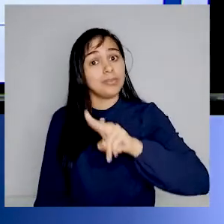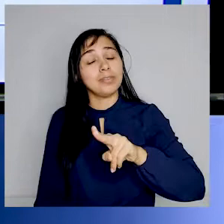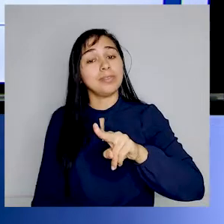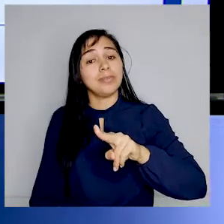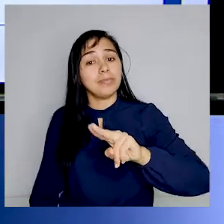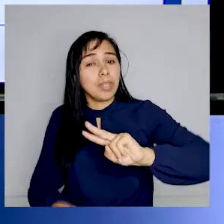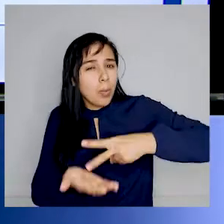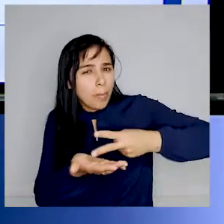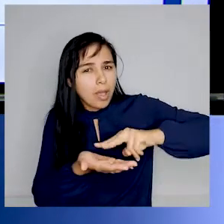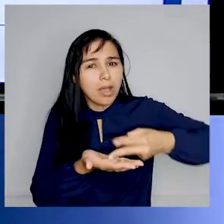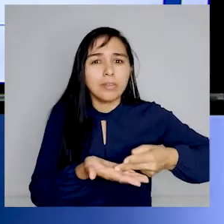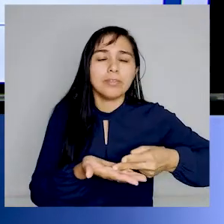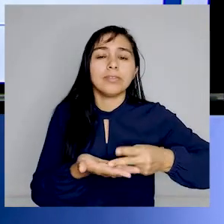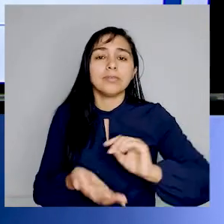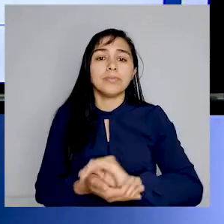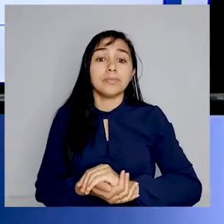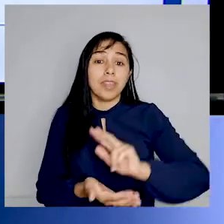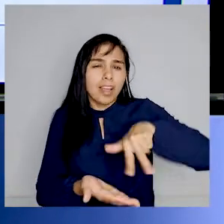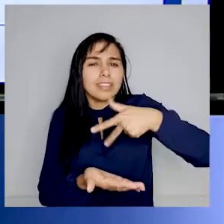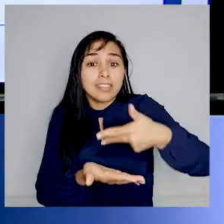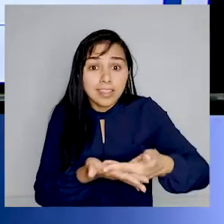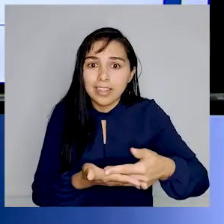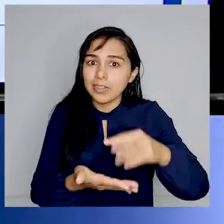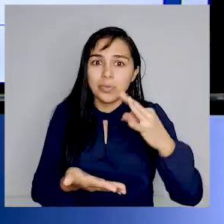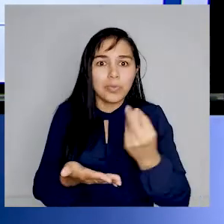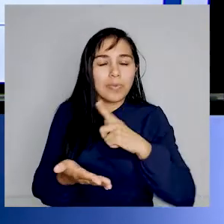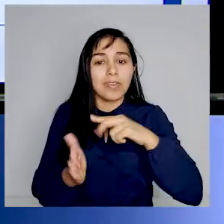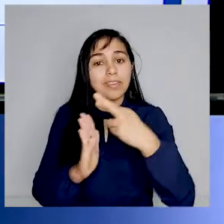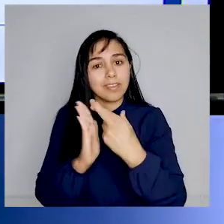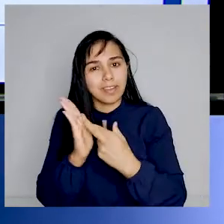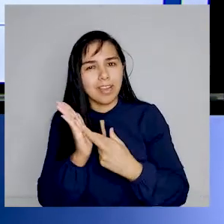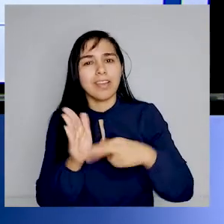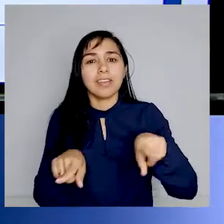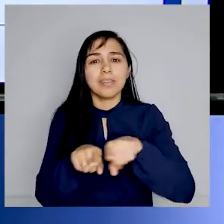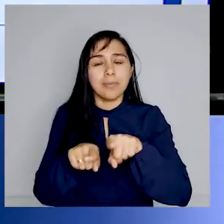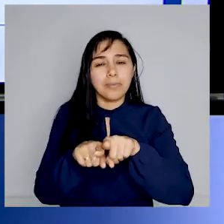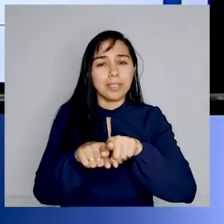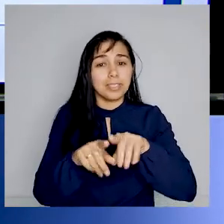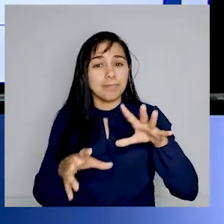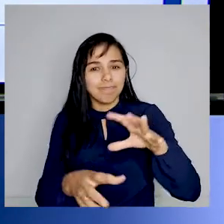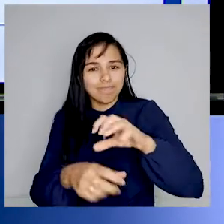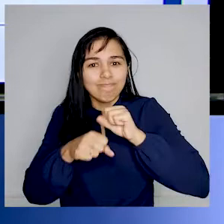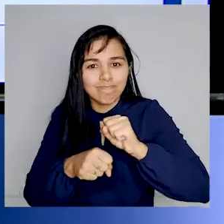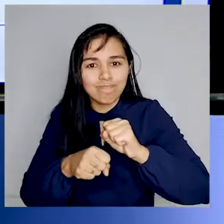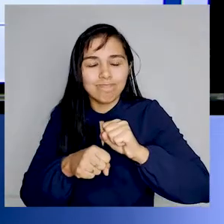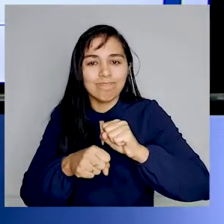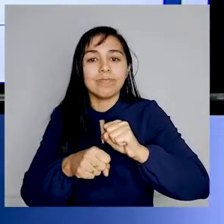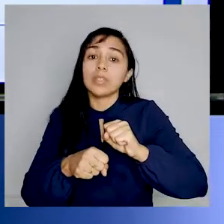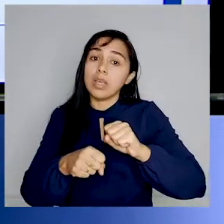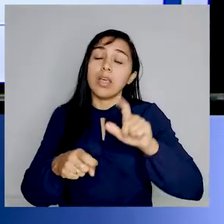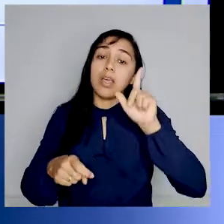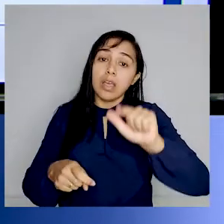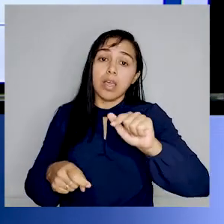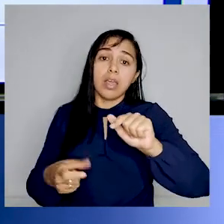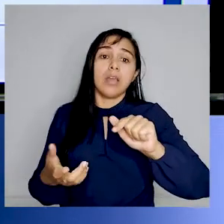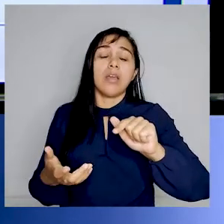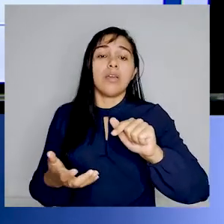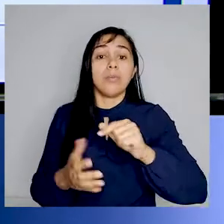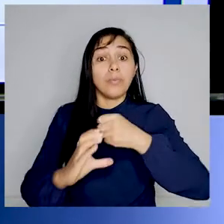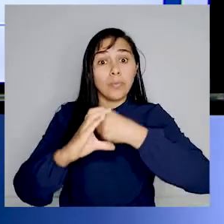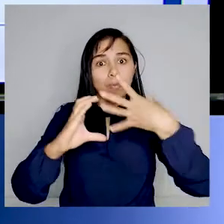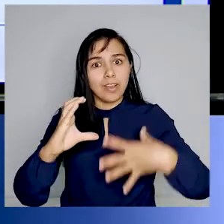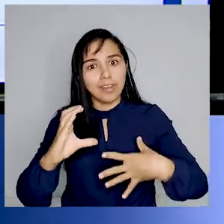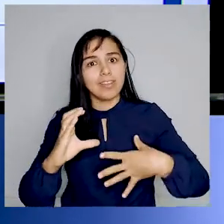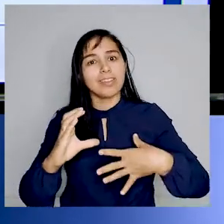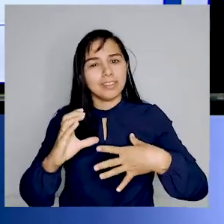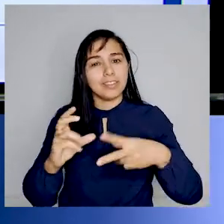os rolamentos, as chaves, as quedas, as imobilizações. Então essas são características que predominam dentro de